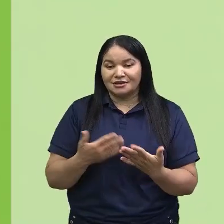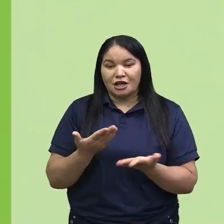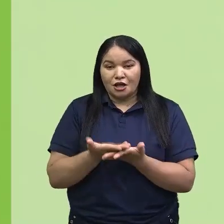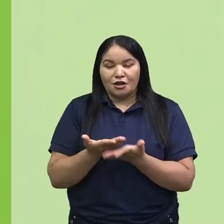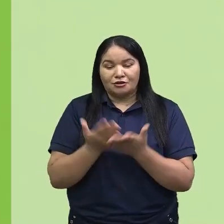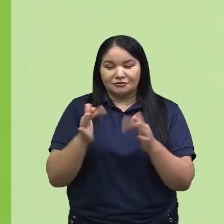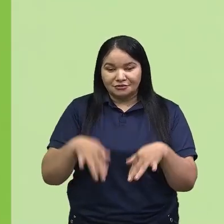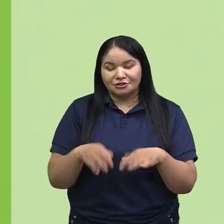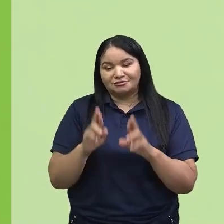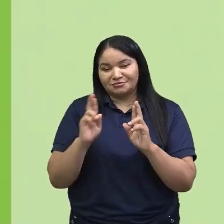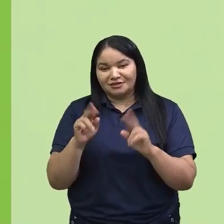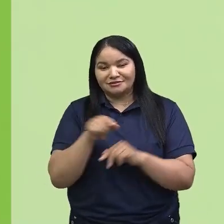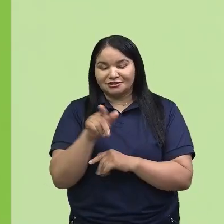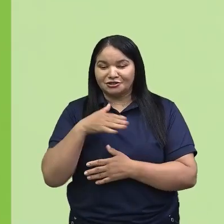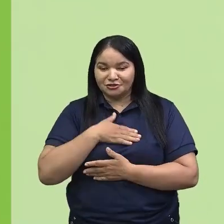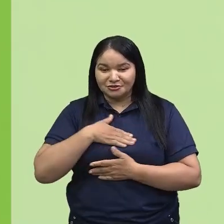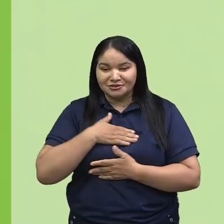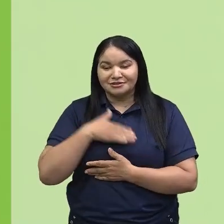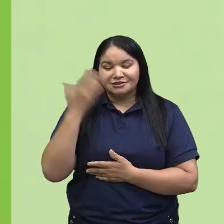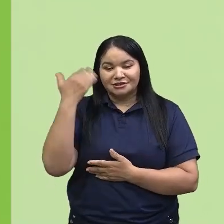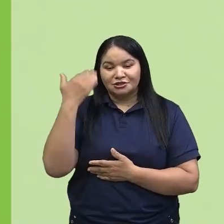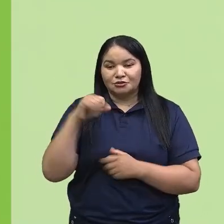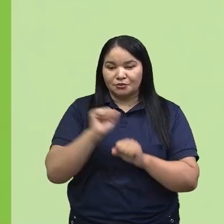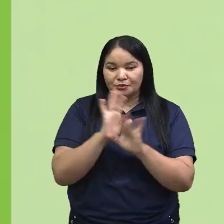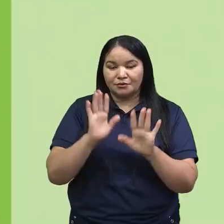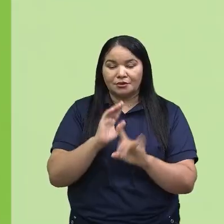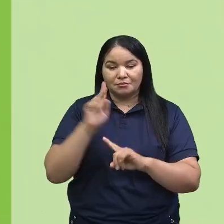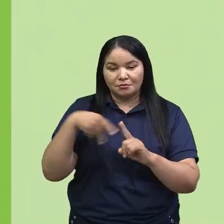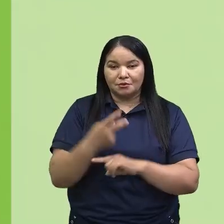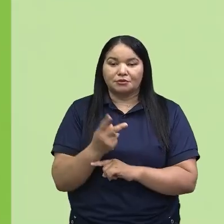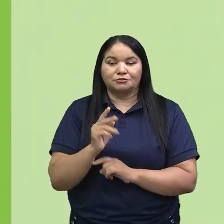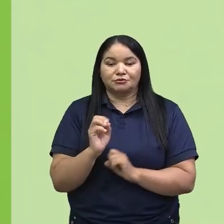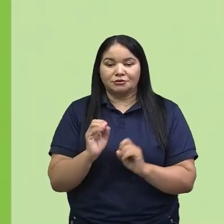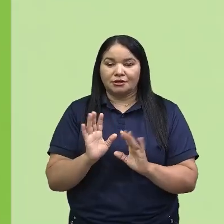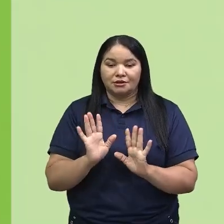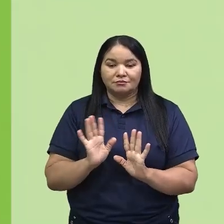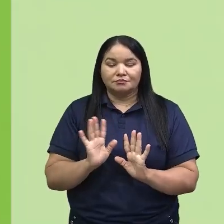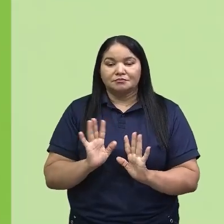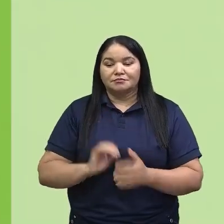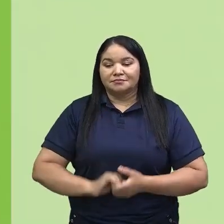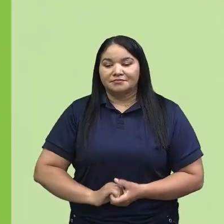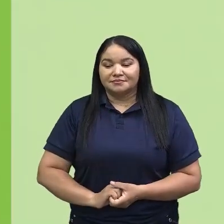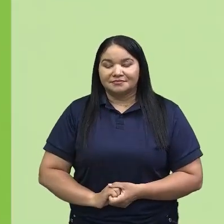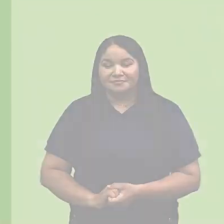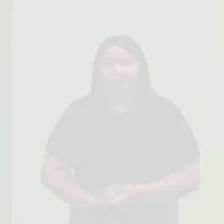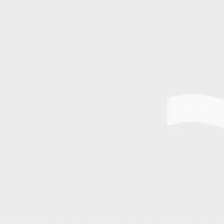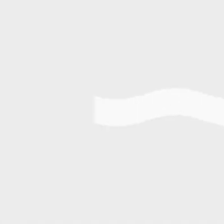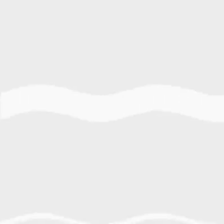hoje, tá? Eu espero que vocês tenham gostado, entendido, e a gente se encontra em outra oportunidade. Tchau!